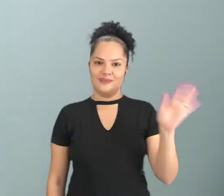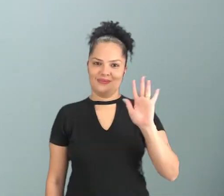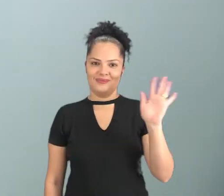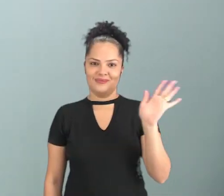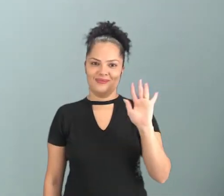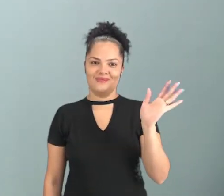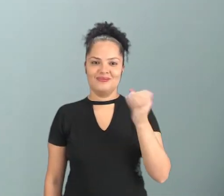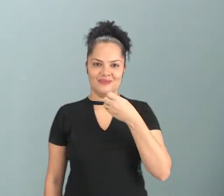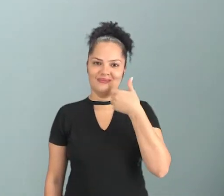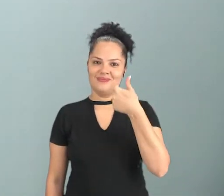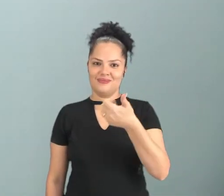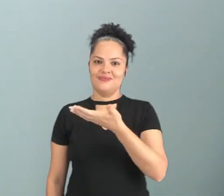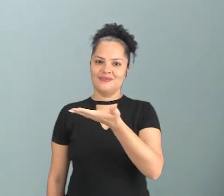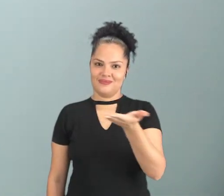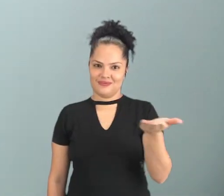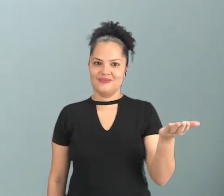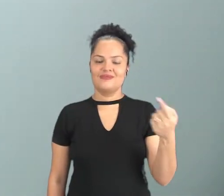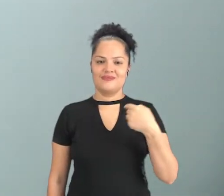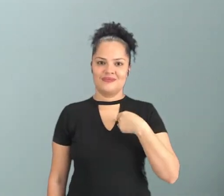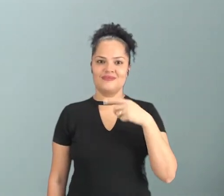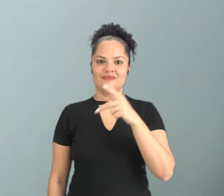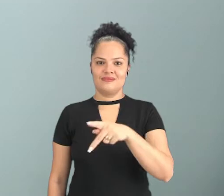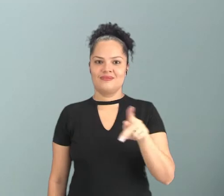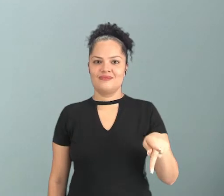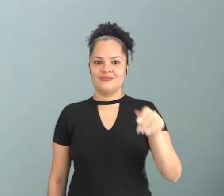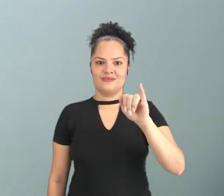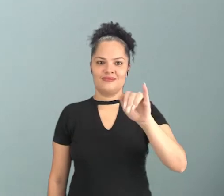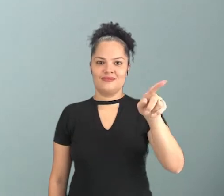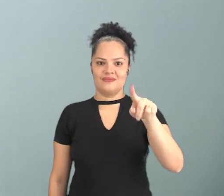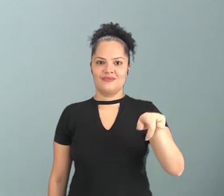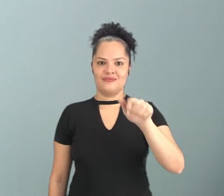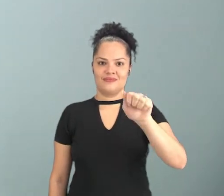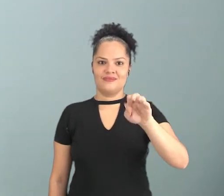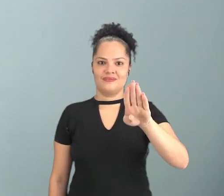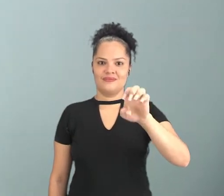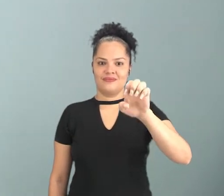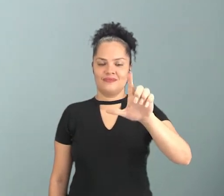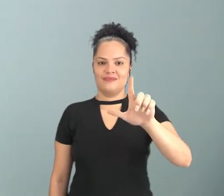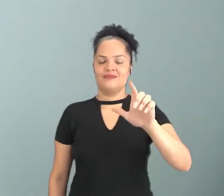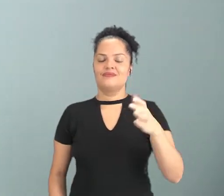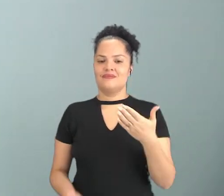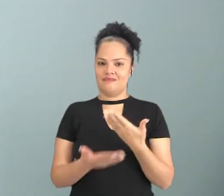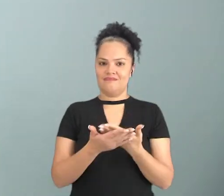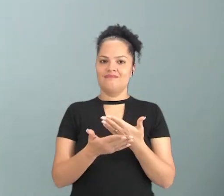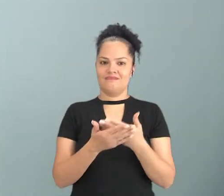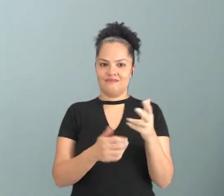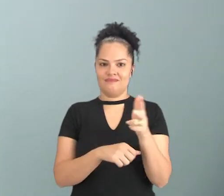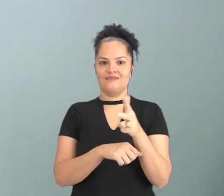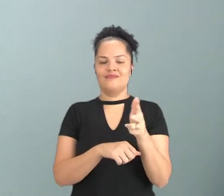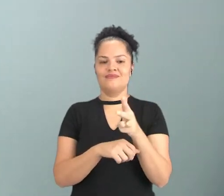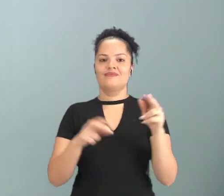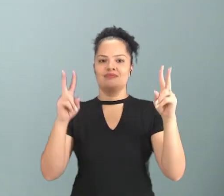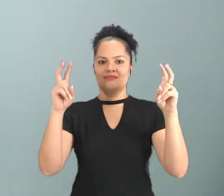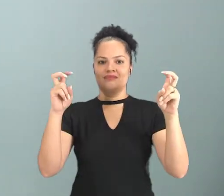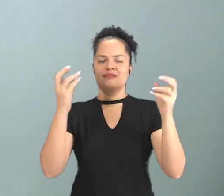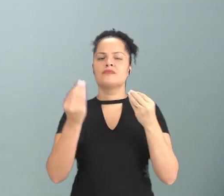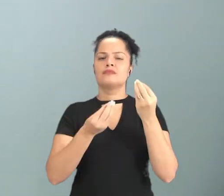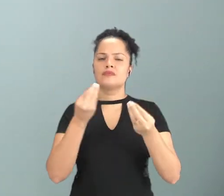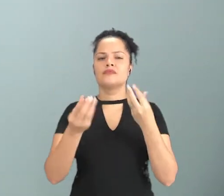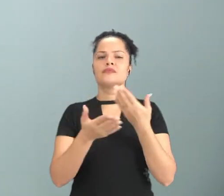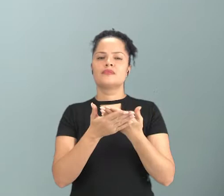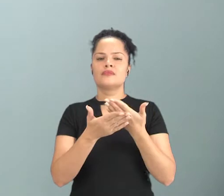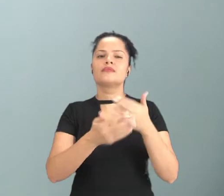Olá, tudo bem com vocês? Eu sou a professora Isabel e hoje estou aqui para mais uma videoaula com o tema Como